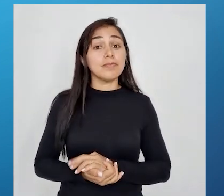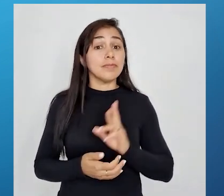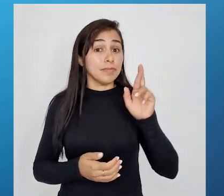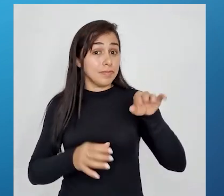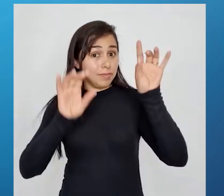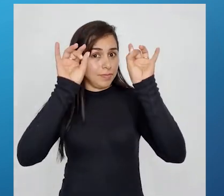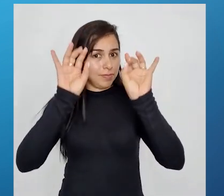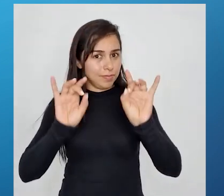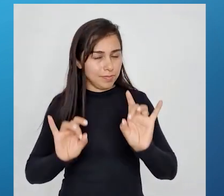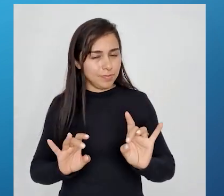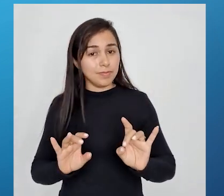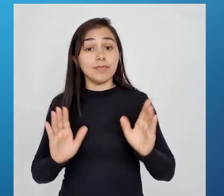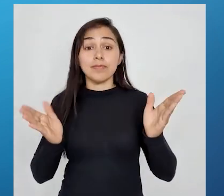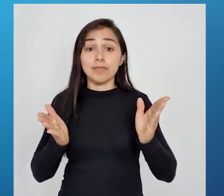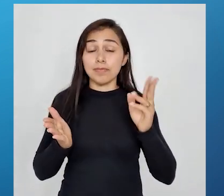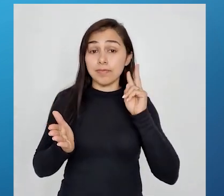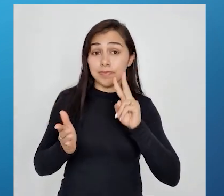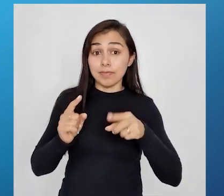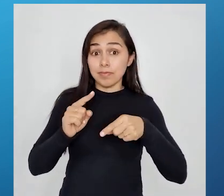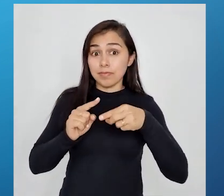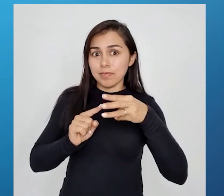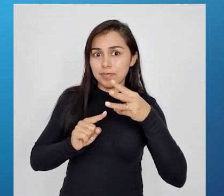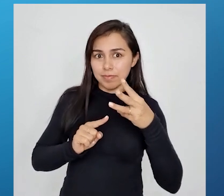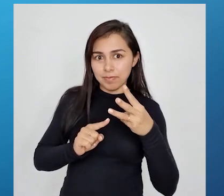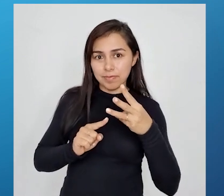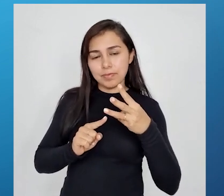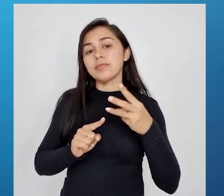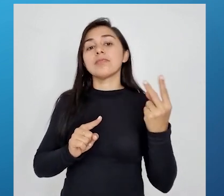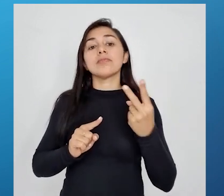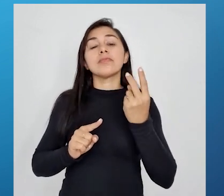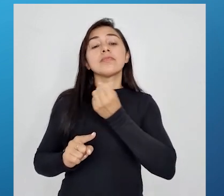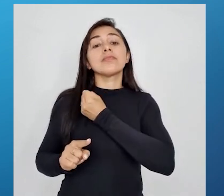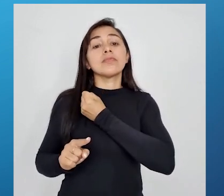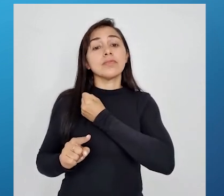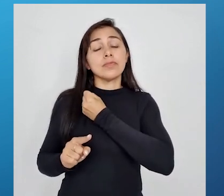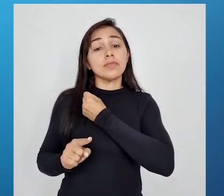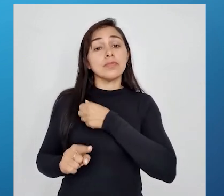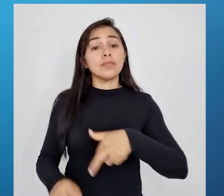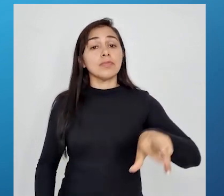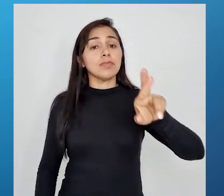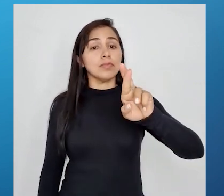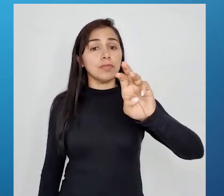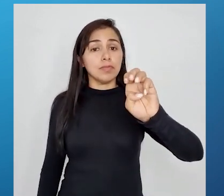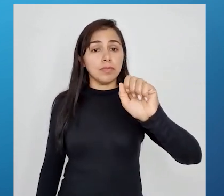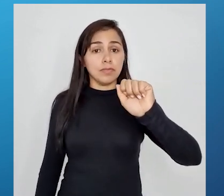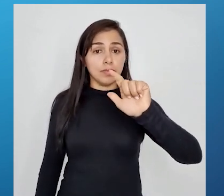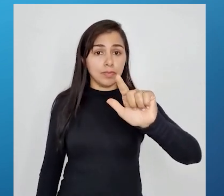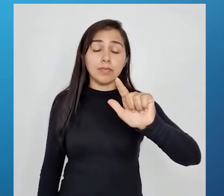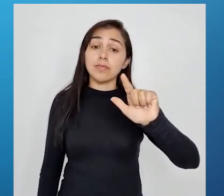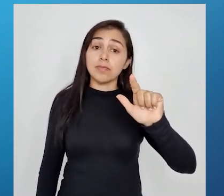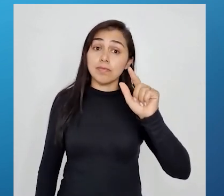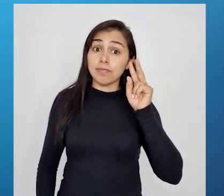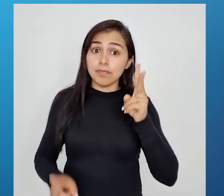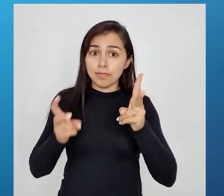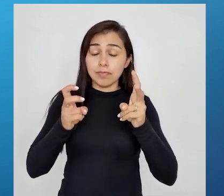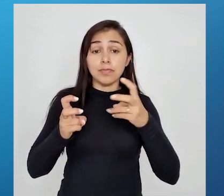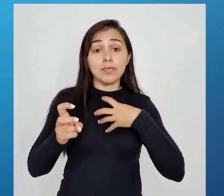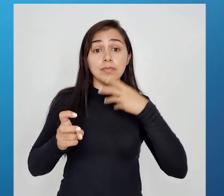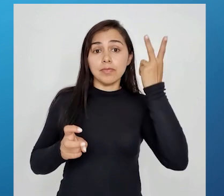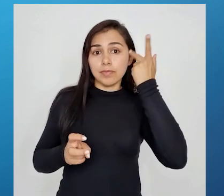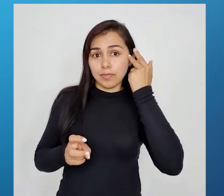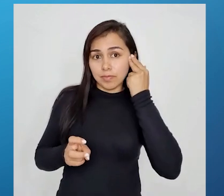Razões especiais. Vamos estabelecer 3 razões entre números reais. Essas razões aparecem de maneira natural